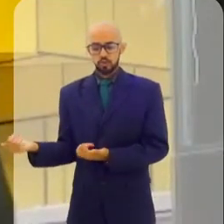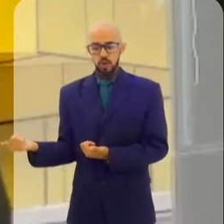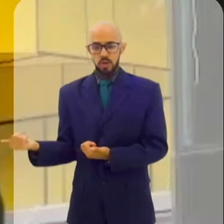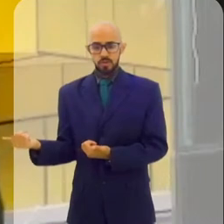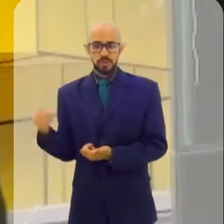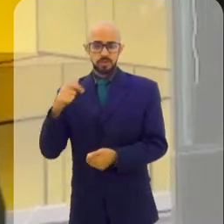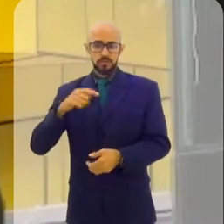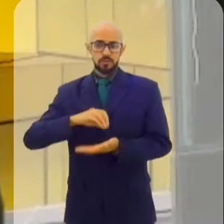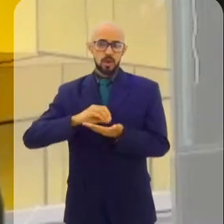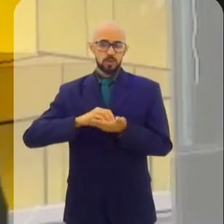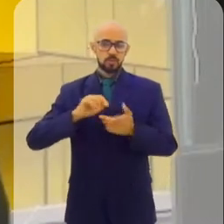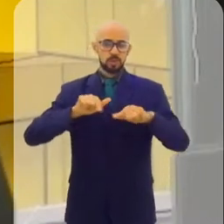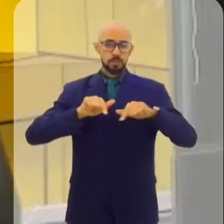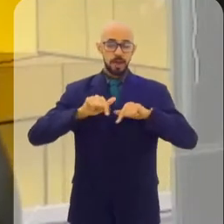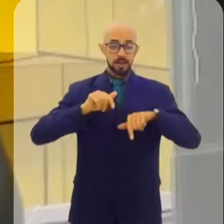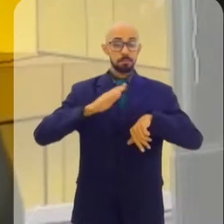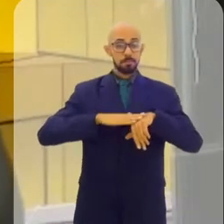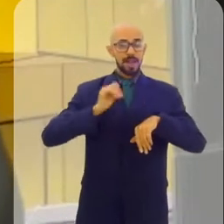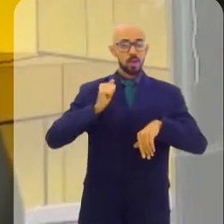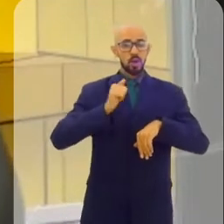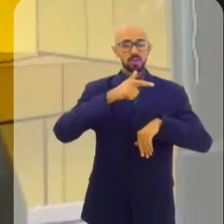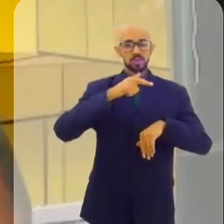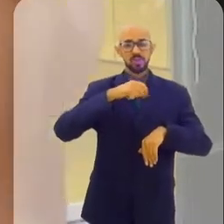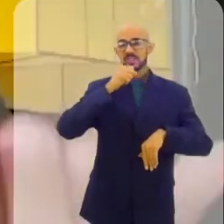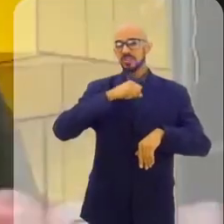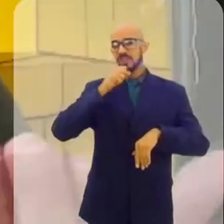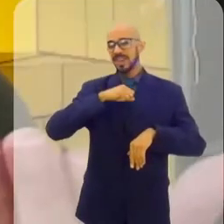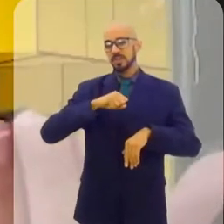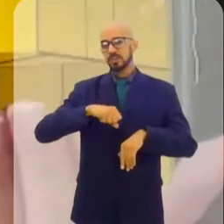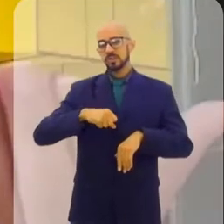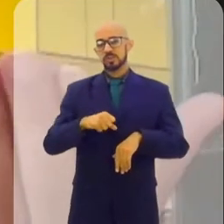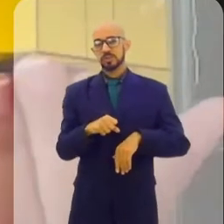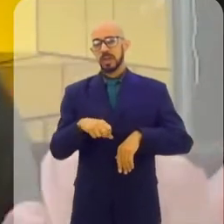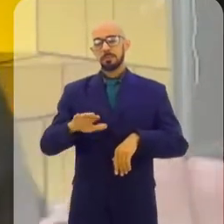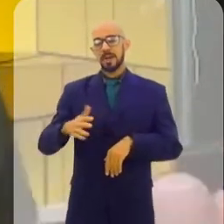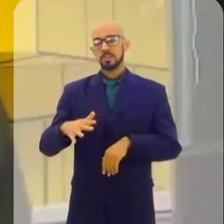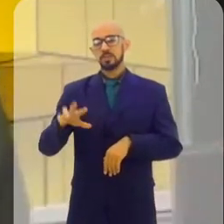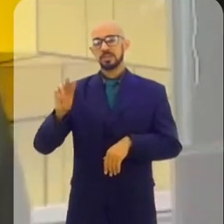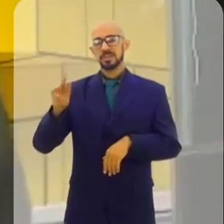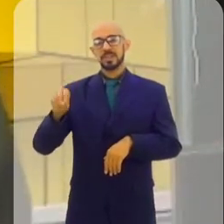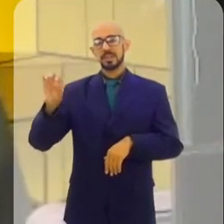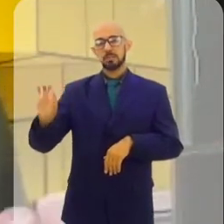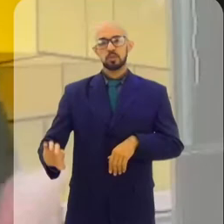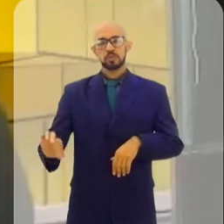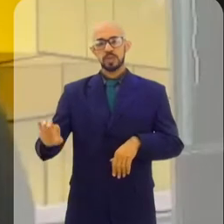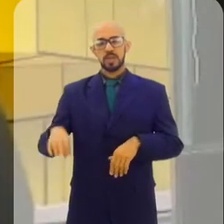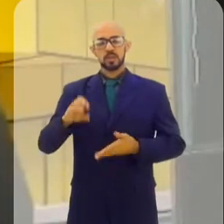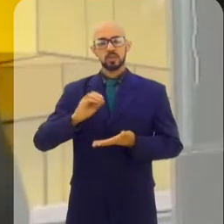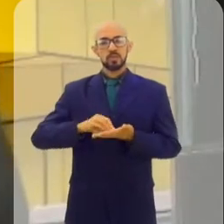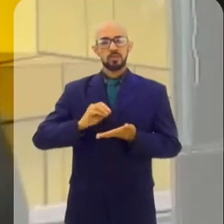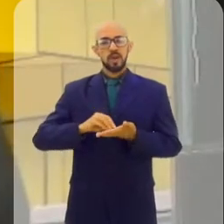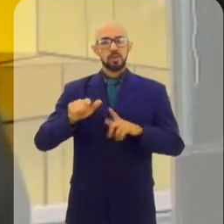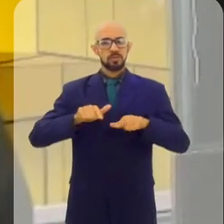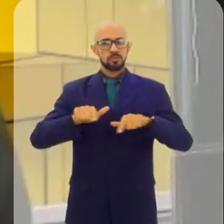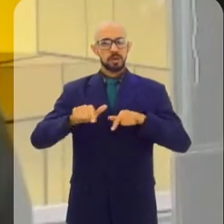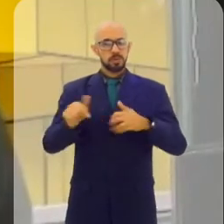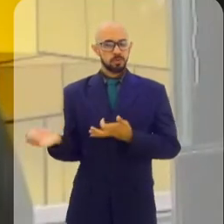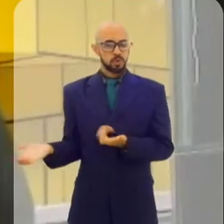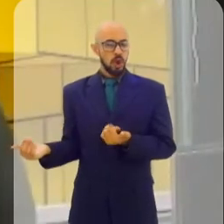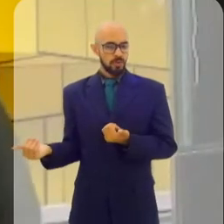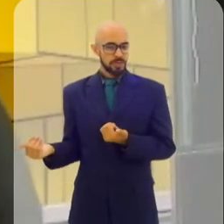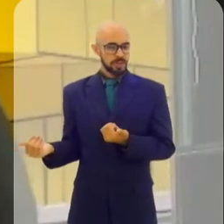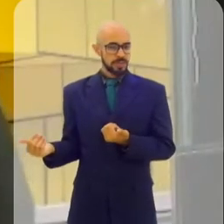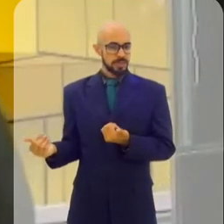no desemprego no Brasil, é muito maior, né? Se é 9%, é em torno de 30% desemprego para os jovens. E